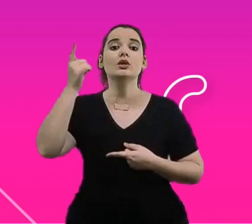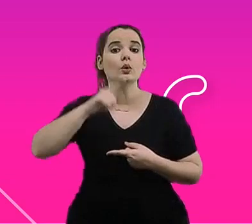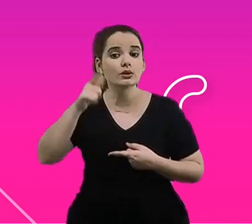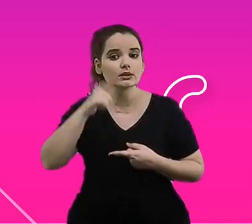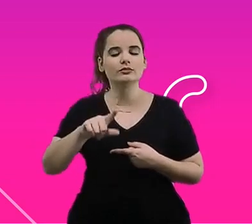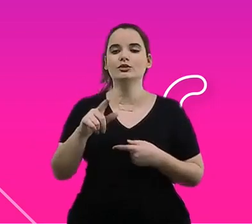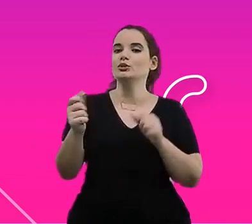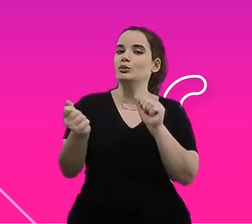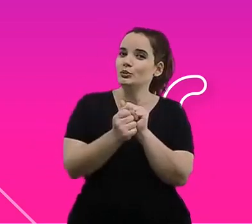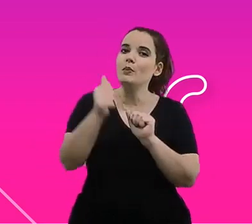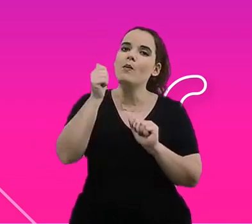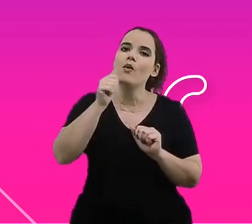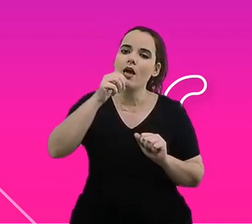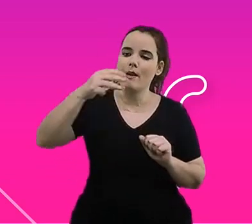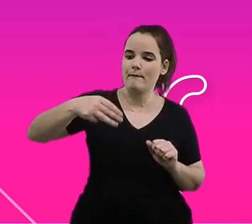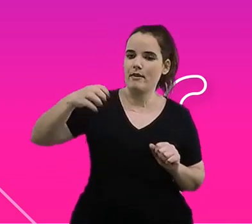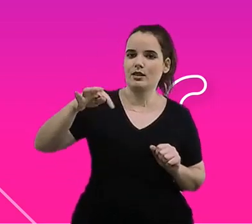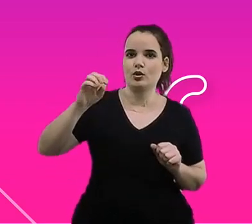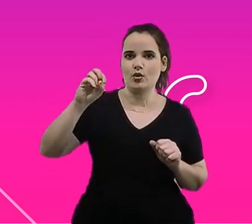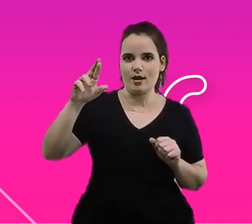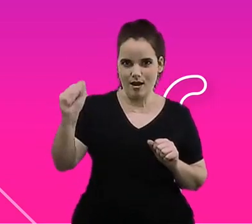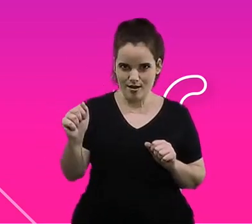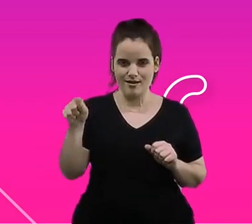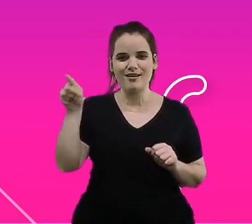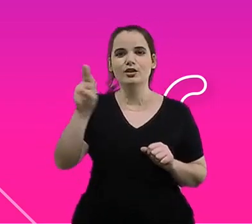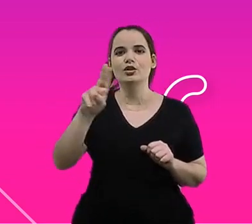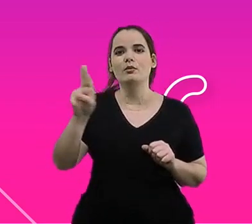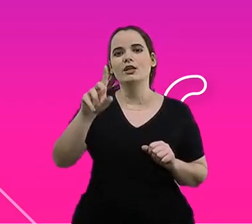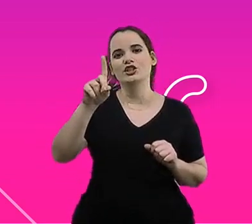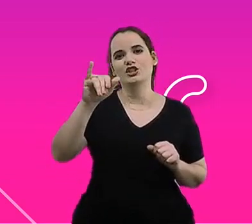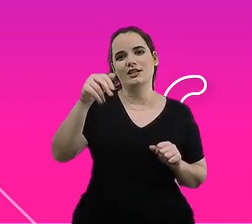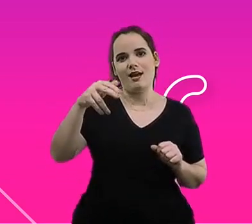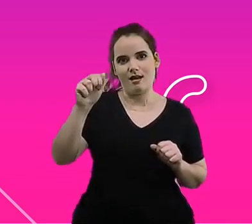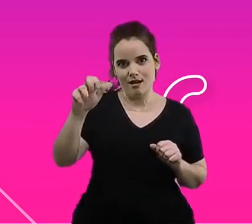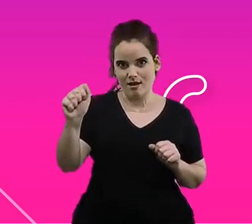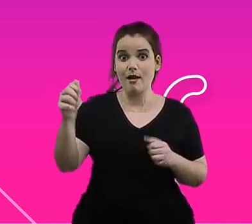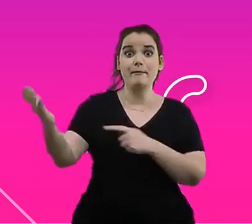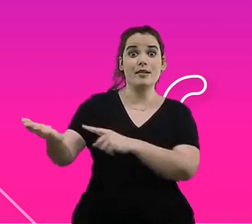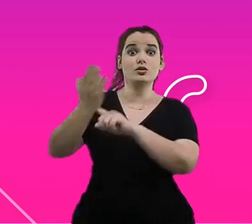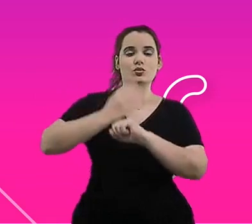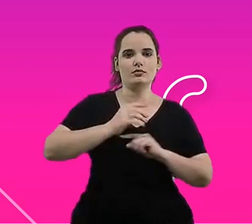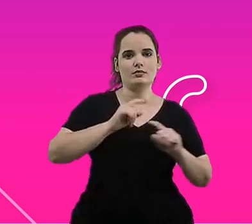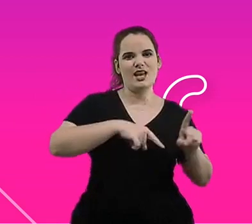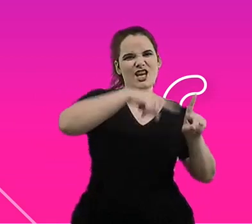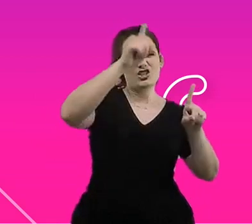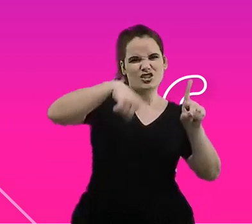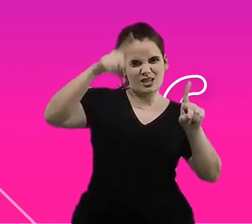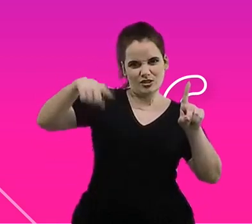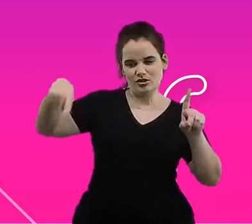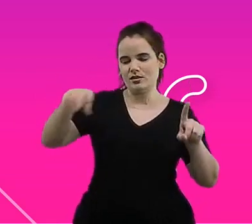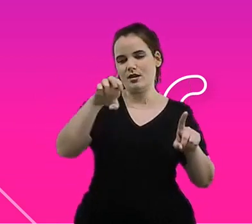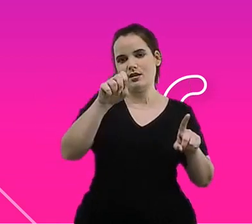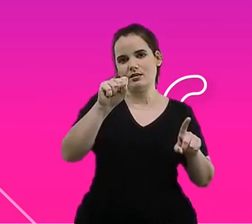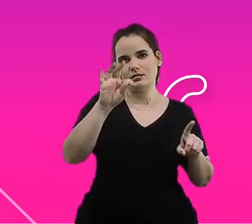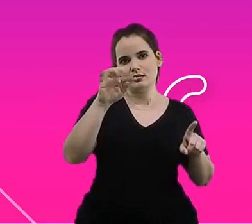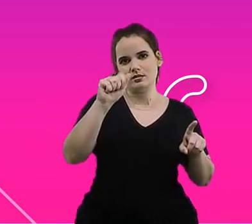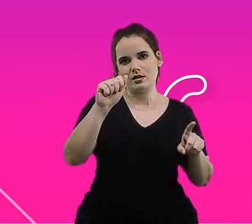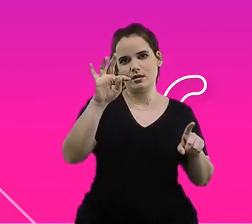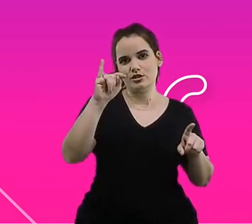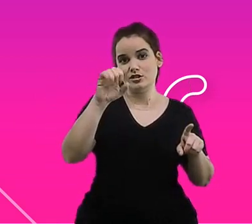Também, que nem a Fê, gostei de ver o Canvas ali com pergunta, com problema, dados, objetivos, isso gerando uma solução que é um produto,